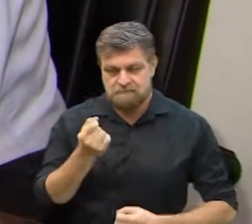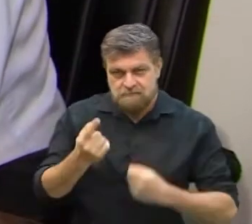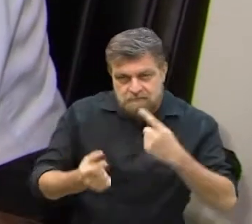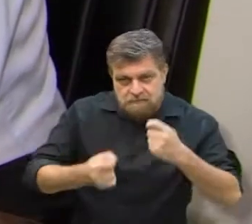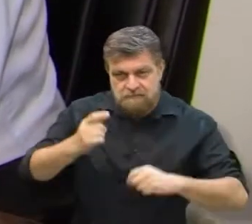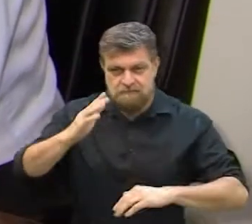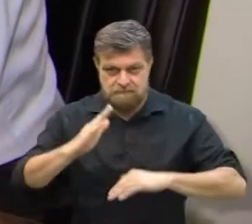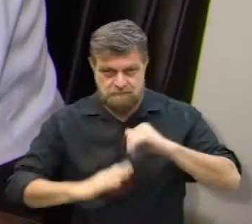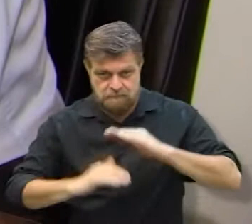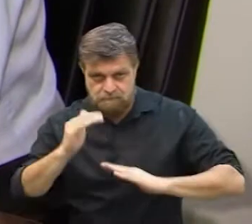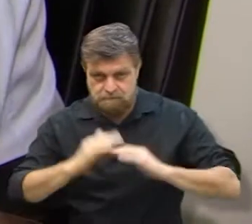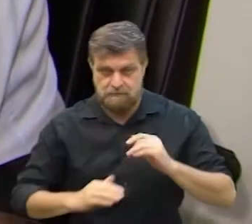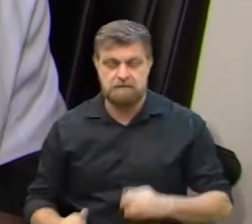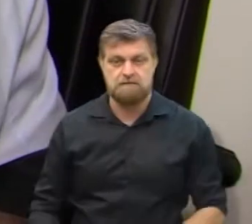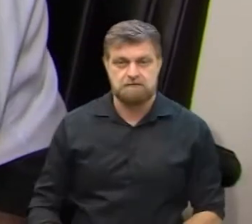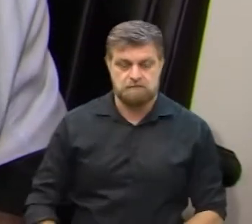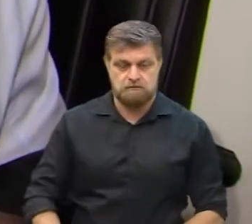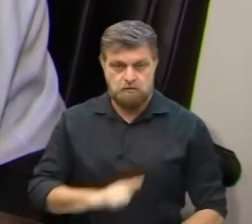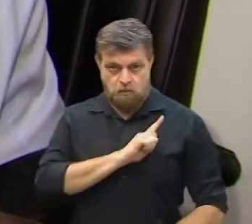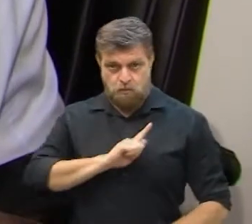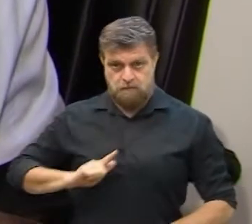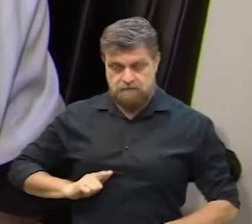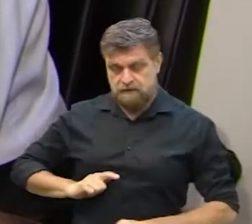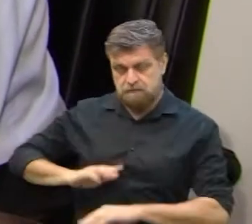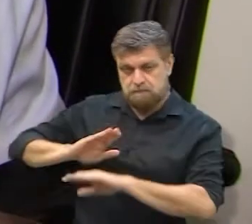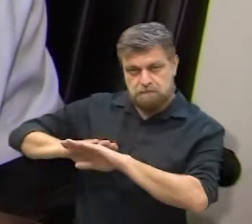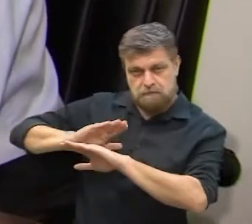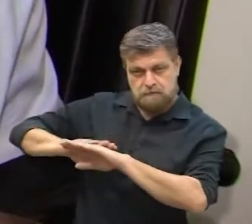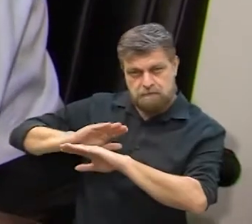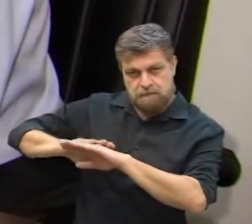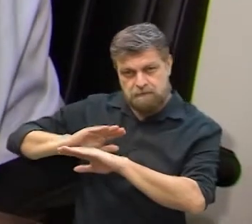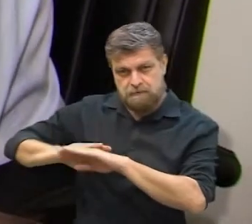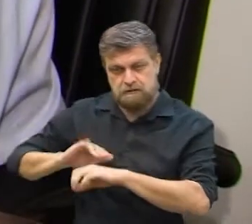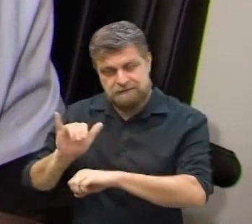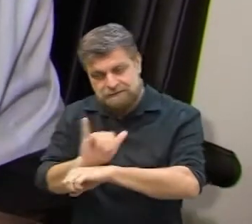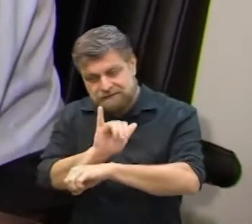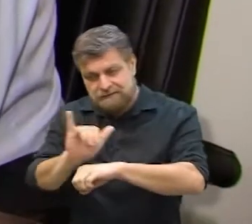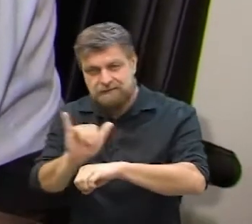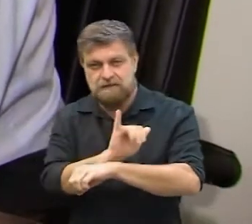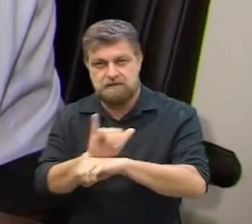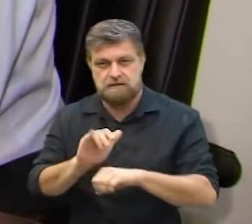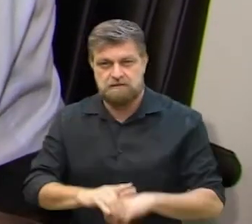foram tomadas algumas, o governo começou a tomar algumas medidas de